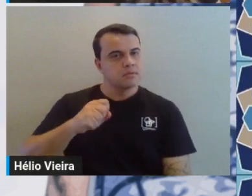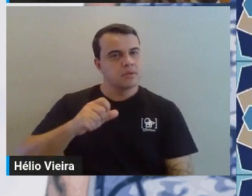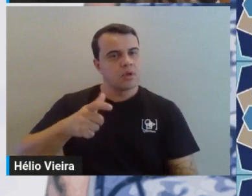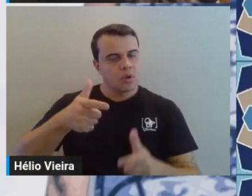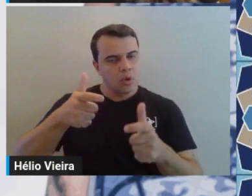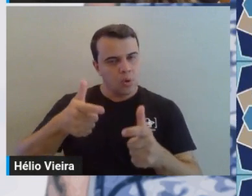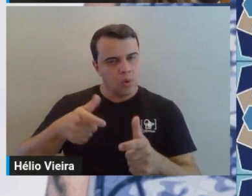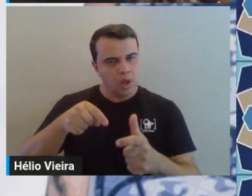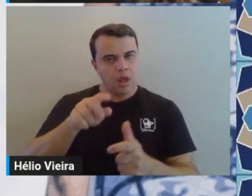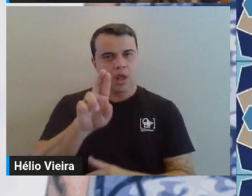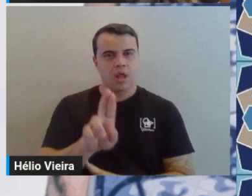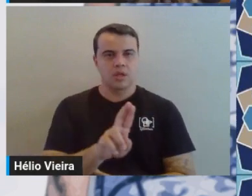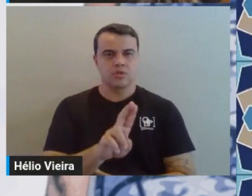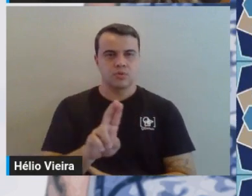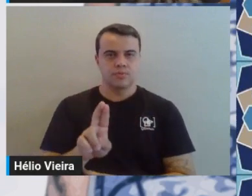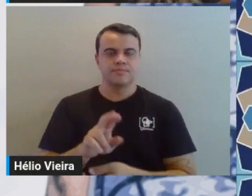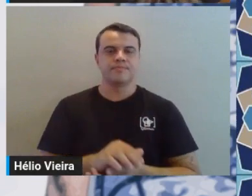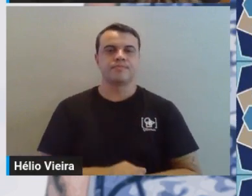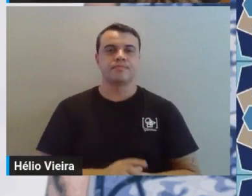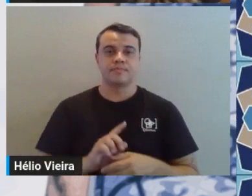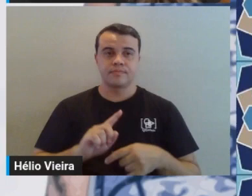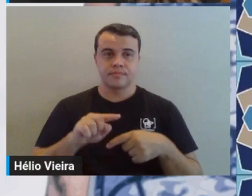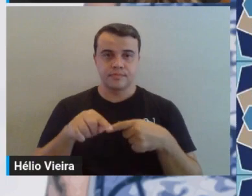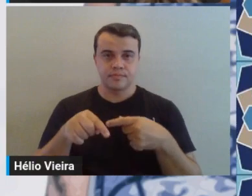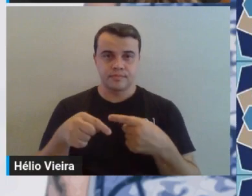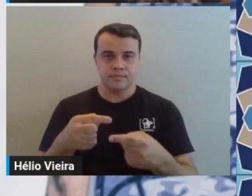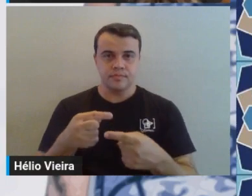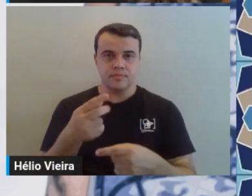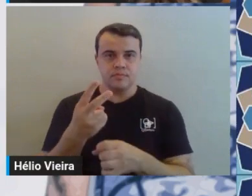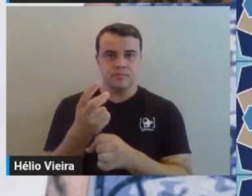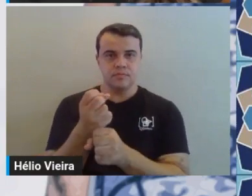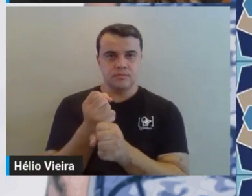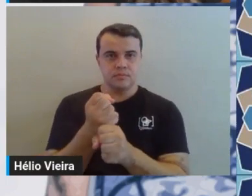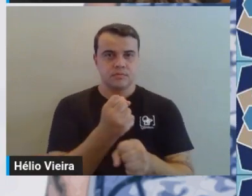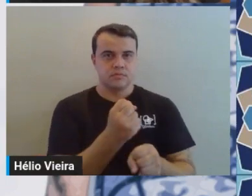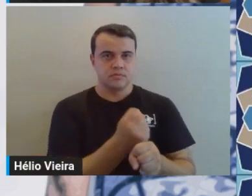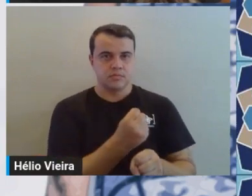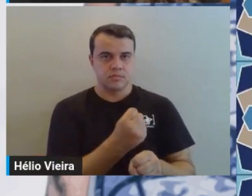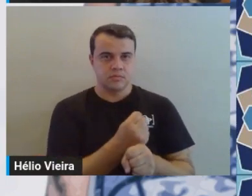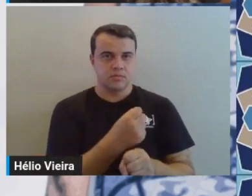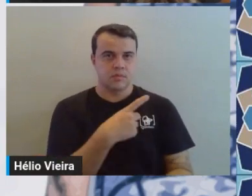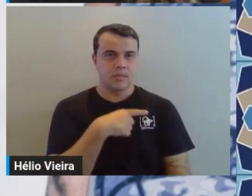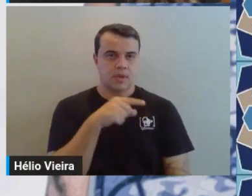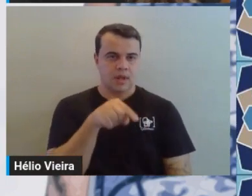templo religioso. Então, só depois de 2 anos de construção, que ela é de